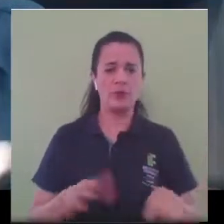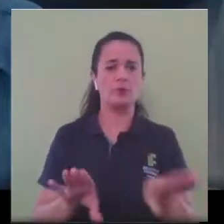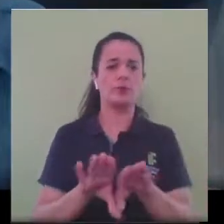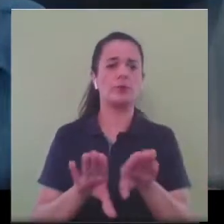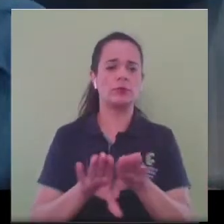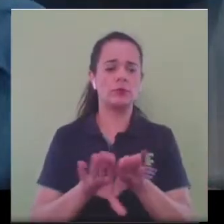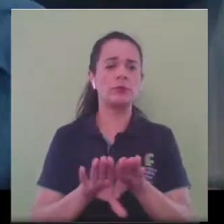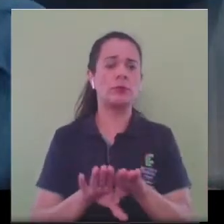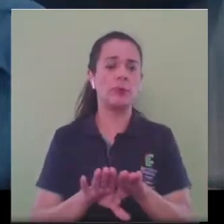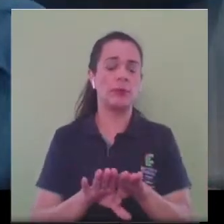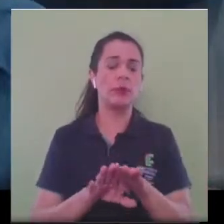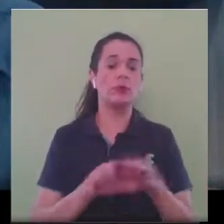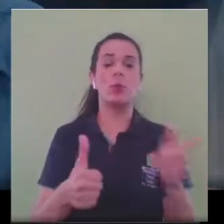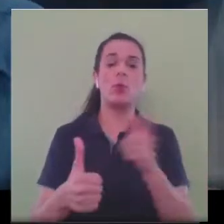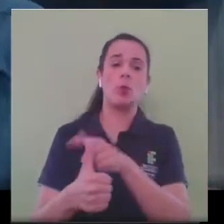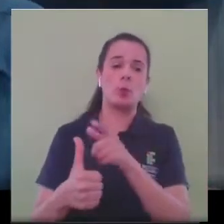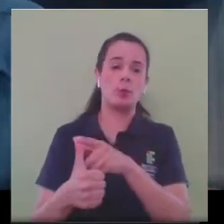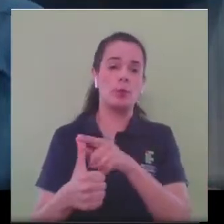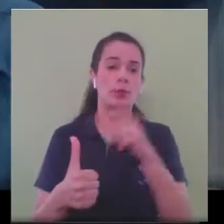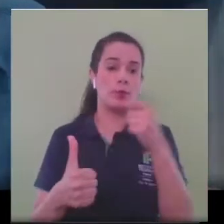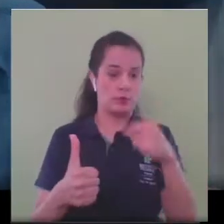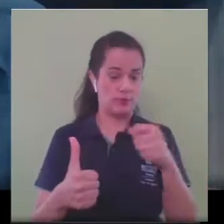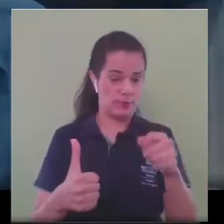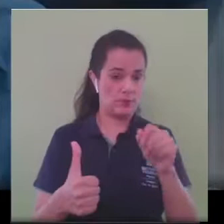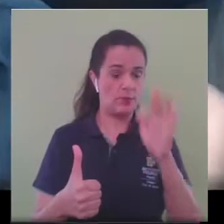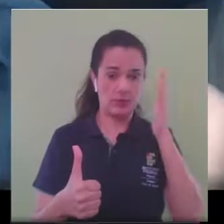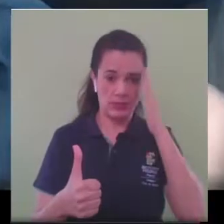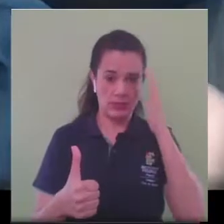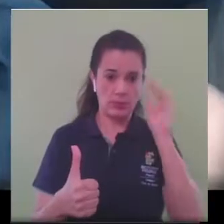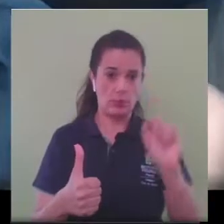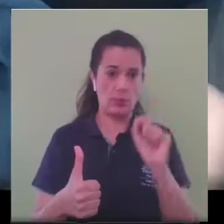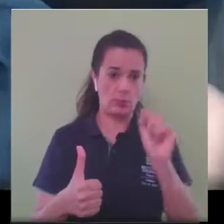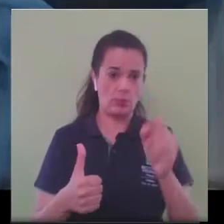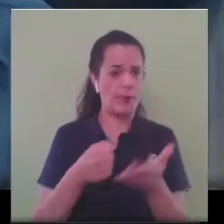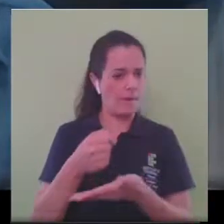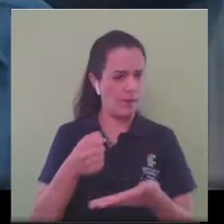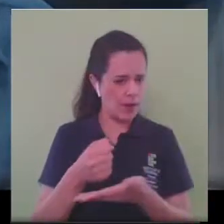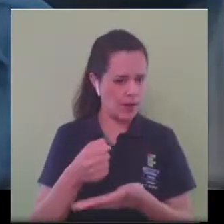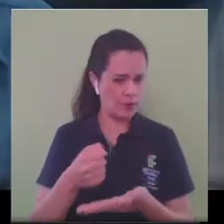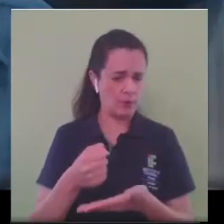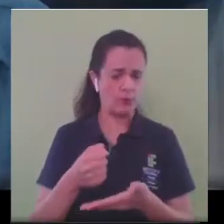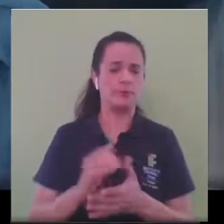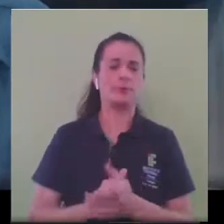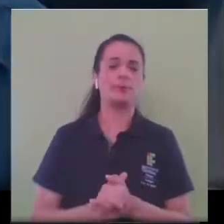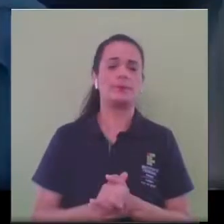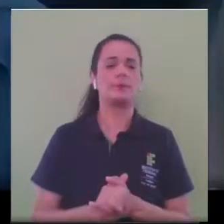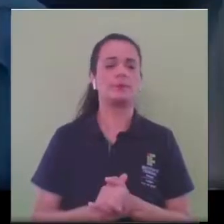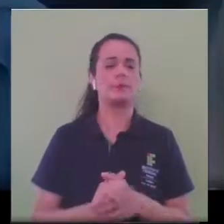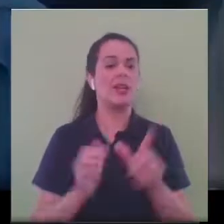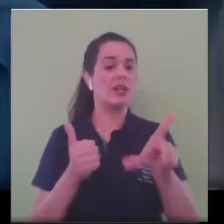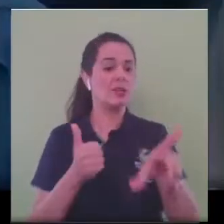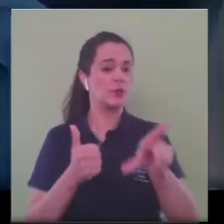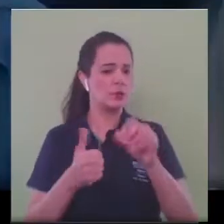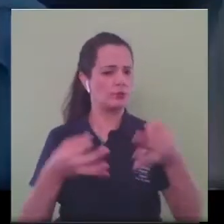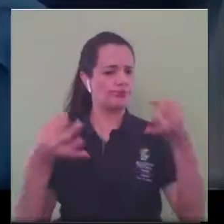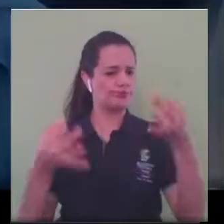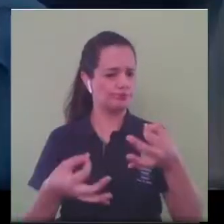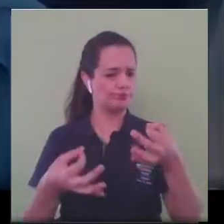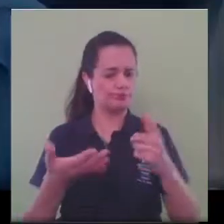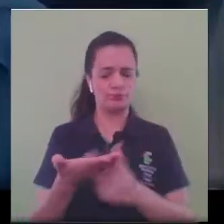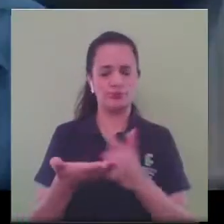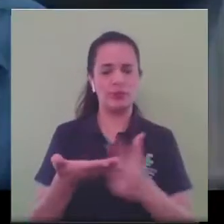primeiro critério que você deve é basicamente esse. Você deve fazer é escolher bem o que